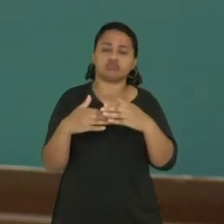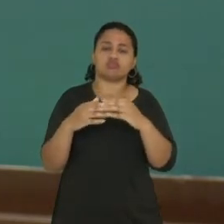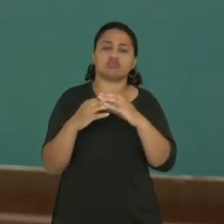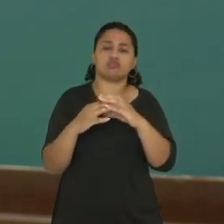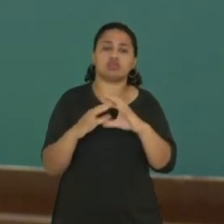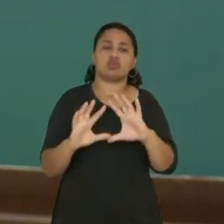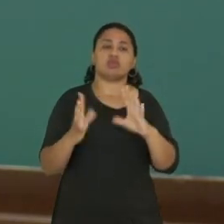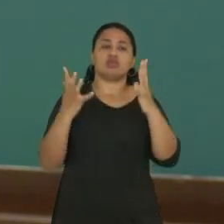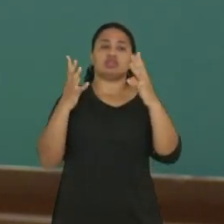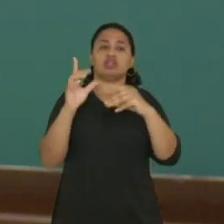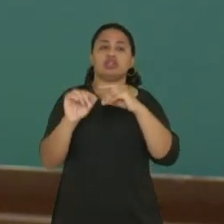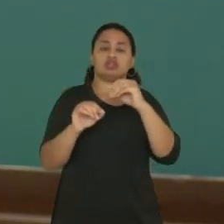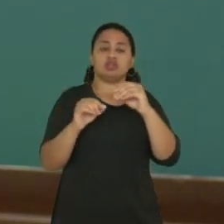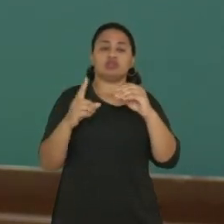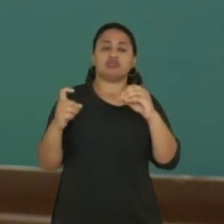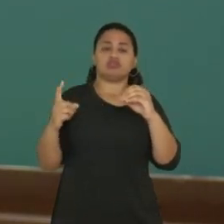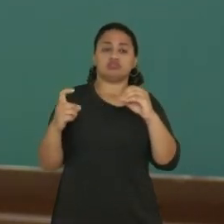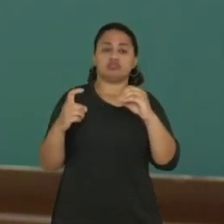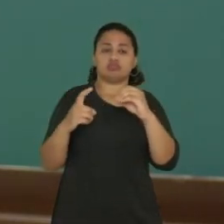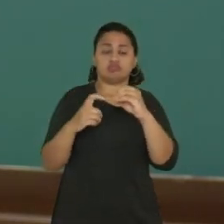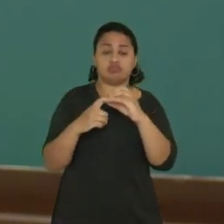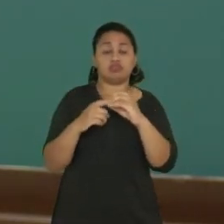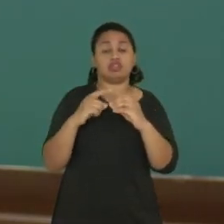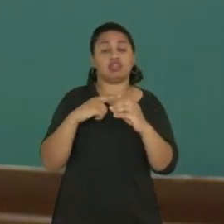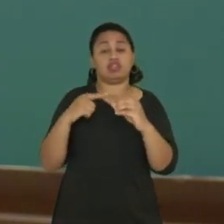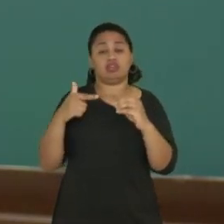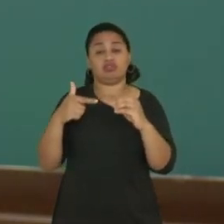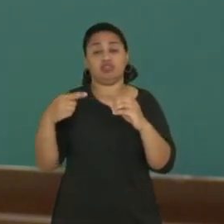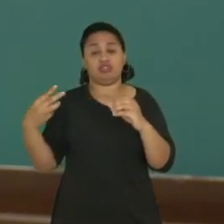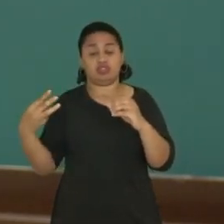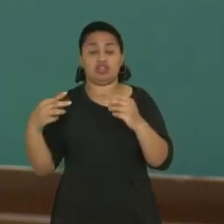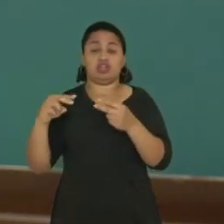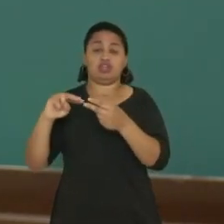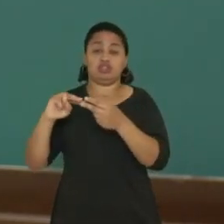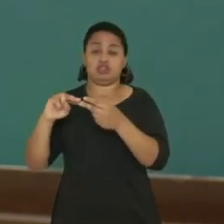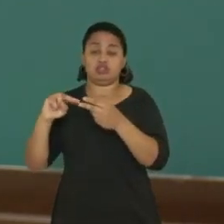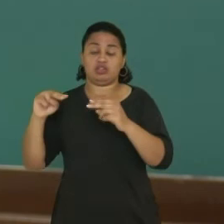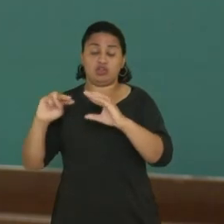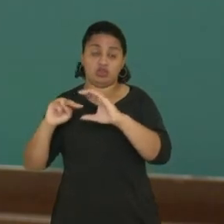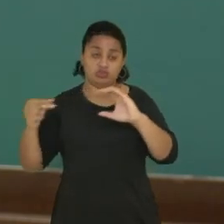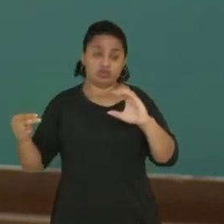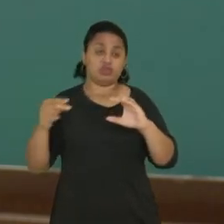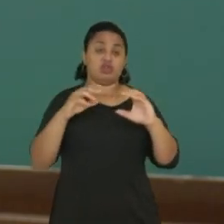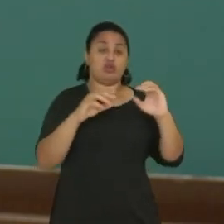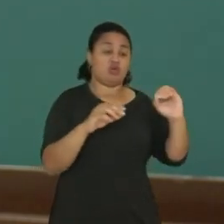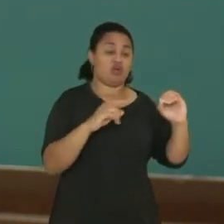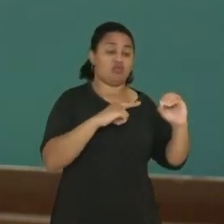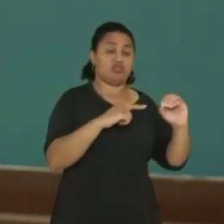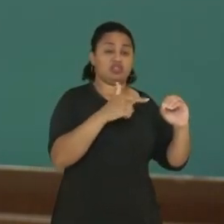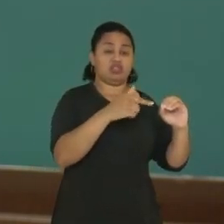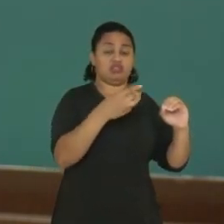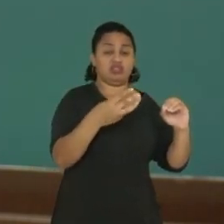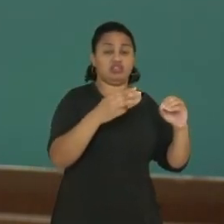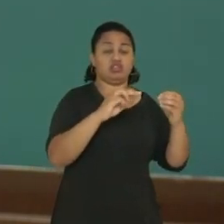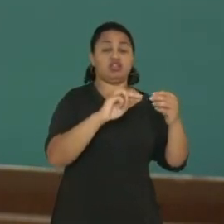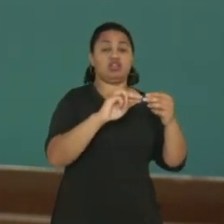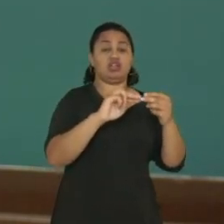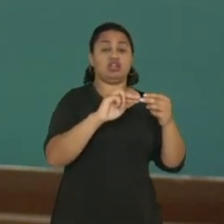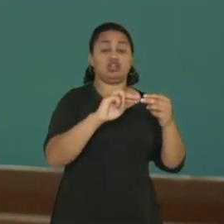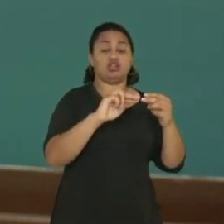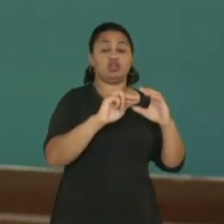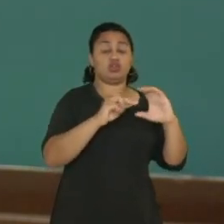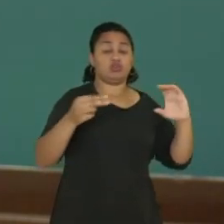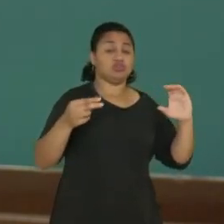quê? Esse espermatozoide tem 23 cromossomos, este óvulo 23 cromossomos. A espécie humana é formada por